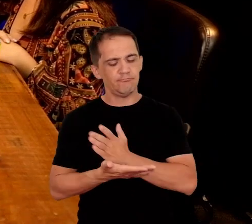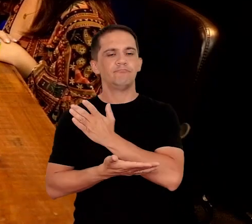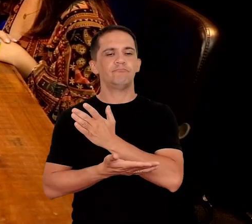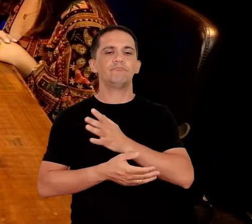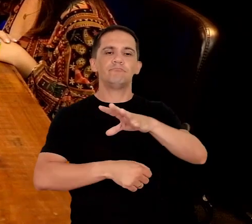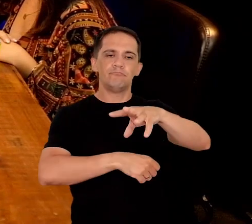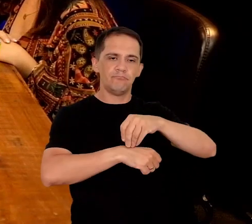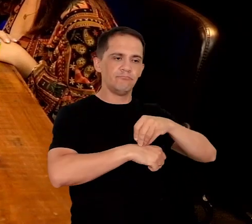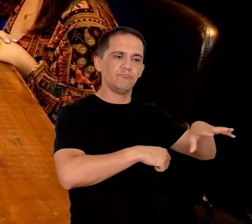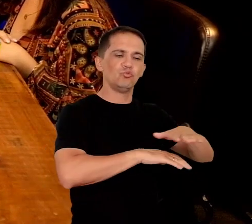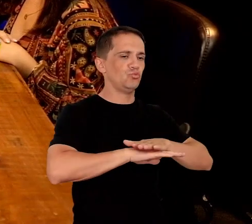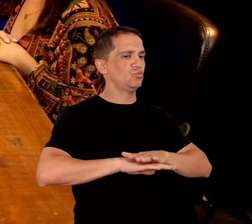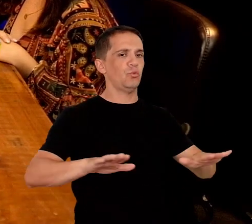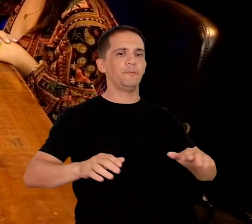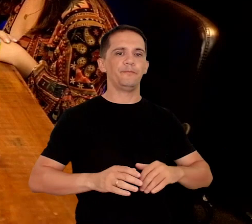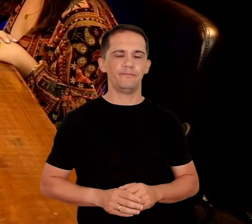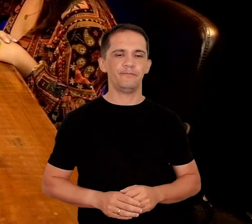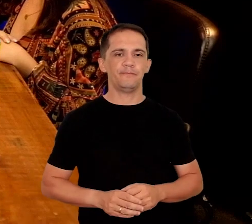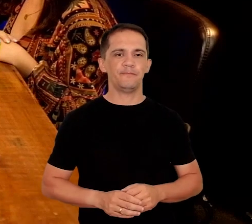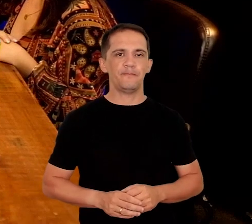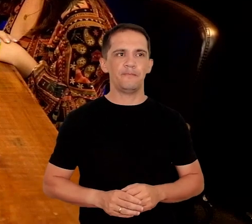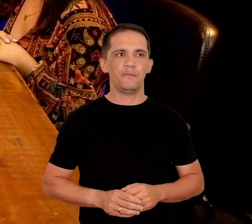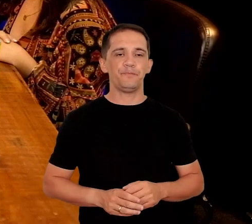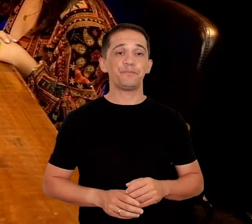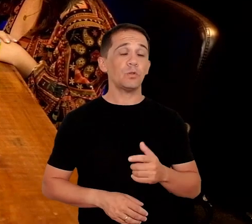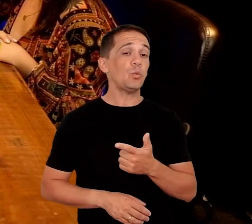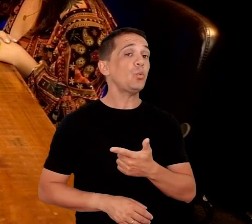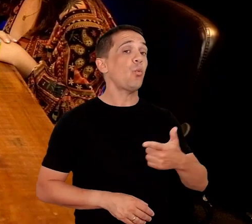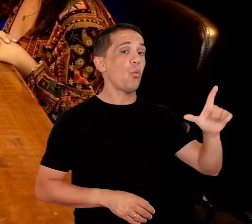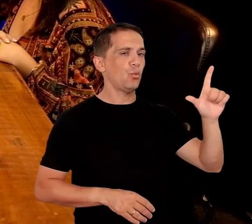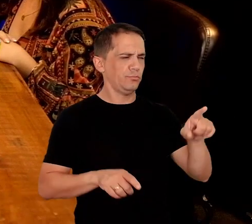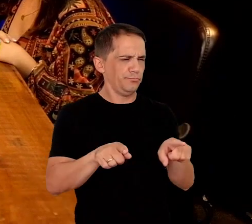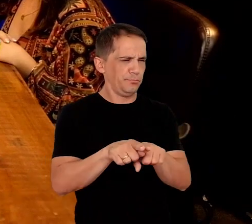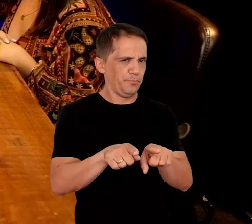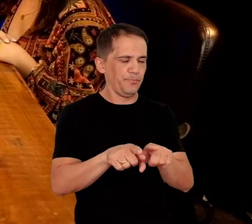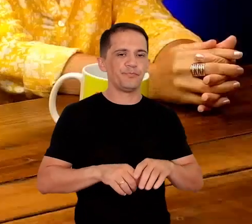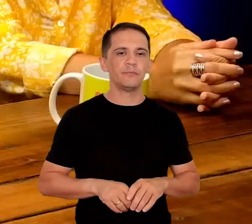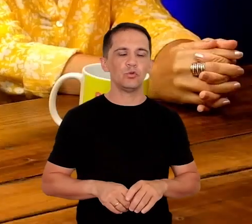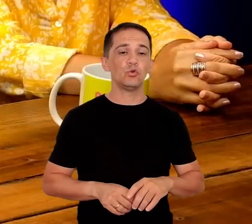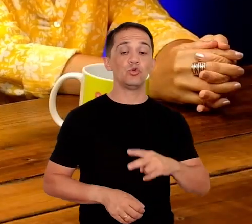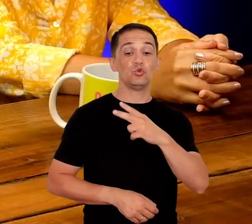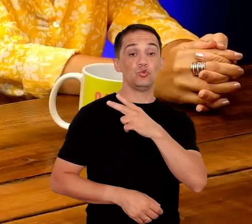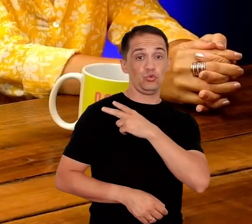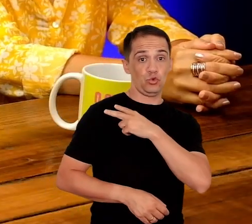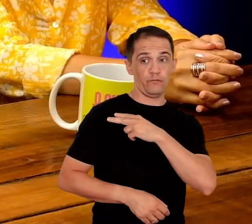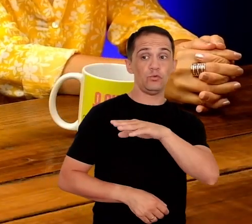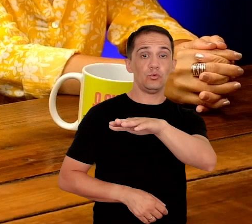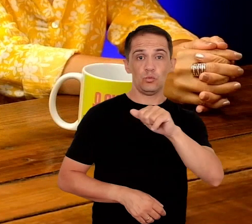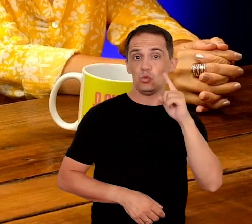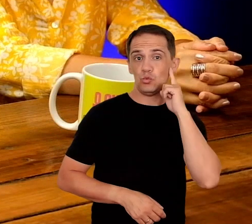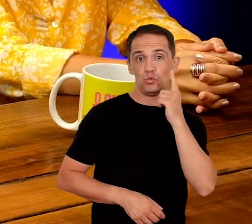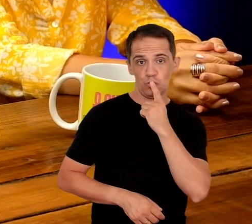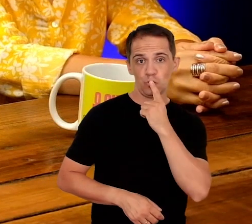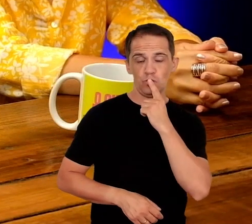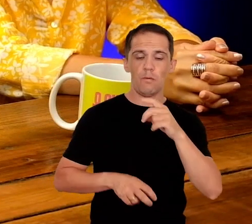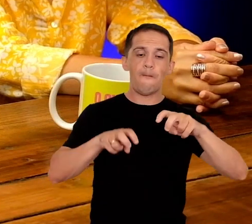no coração, assim. Mas já muita. aconteceu situações, não E de vocês- desligamento, que eu interpretei algo que era um feedback da chefia, que